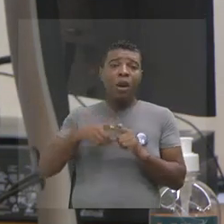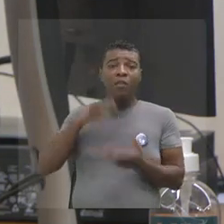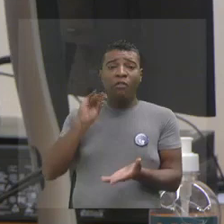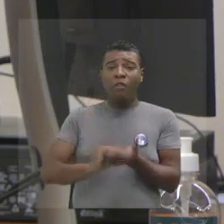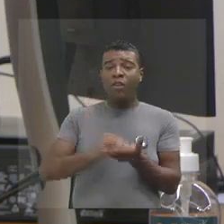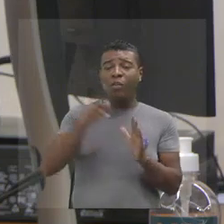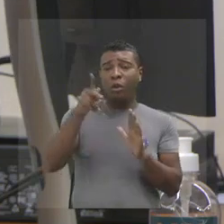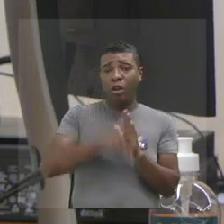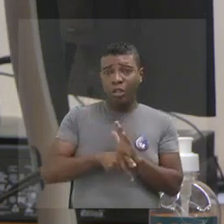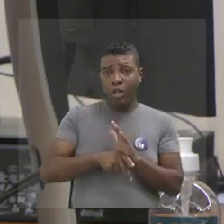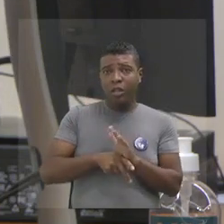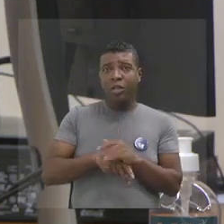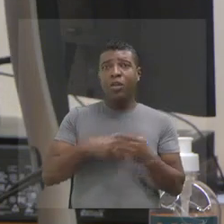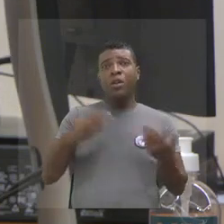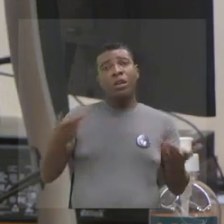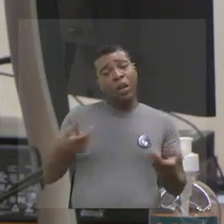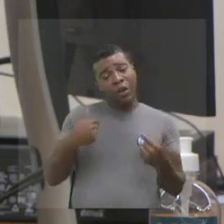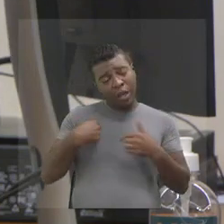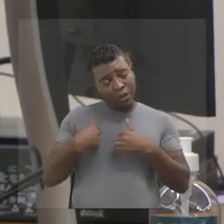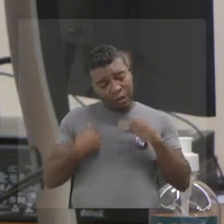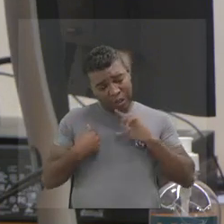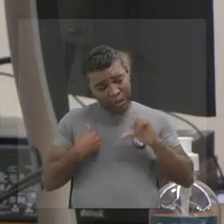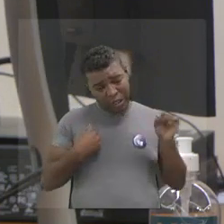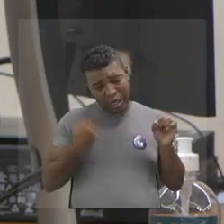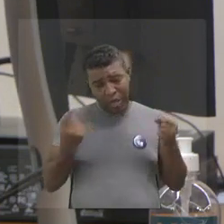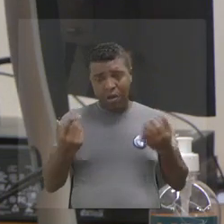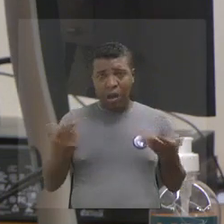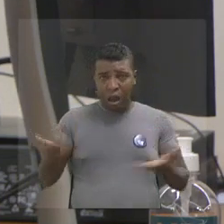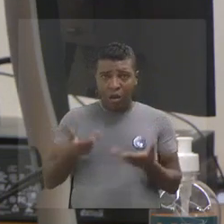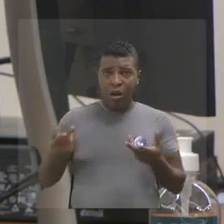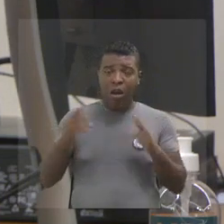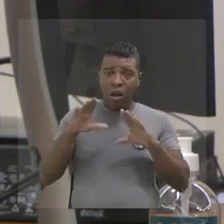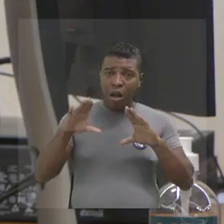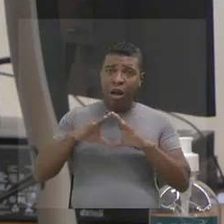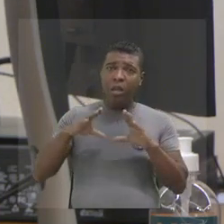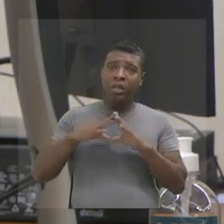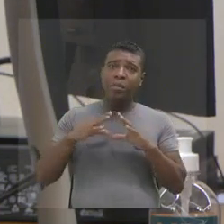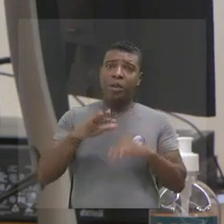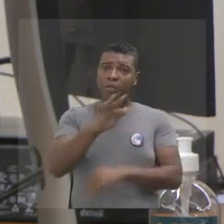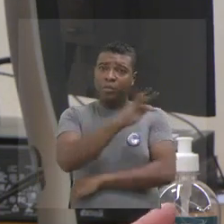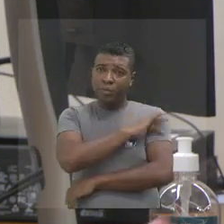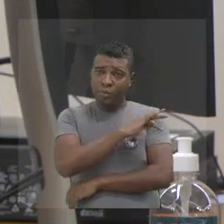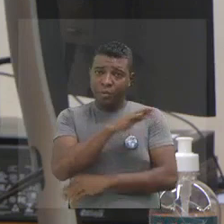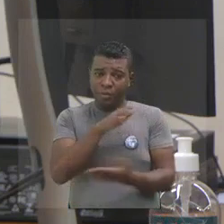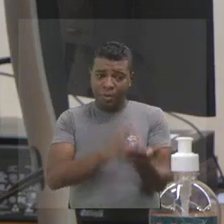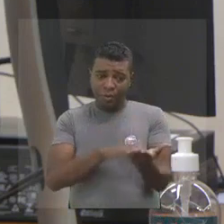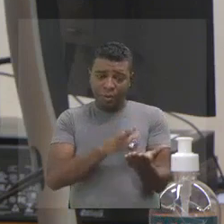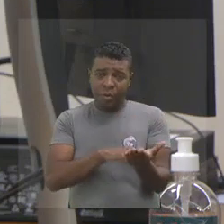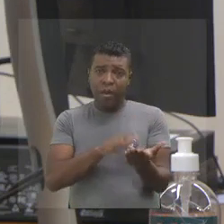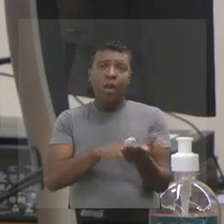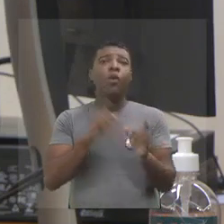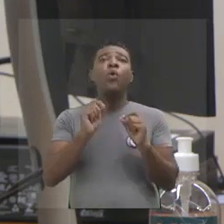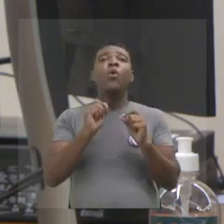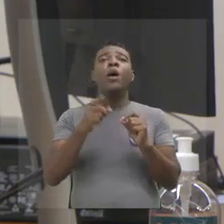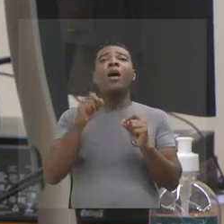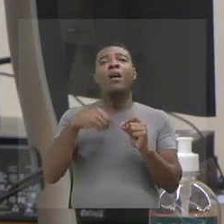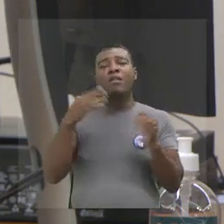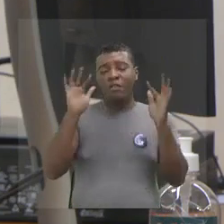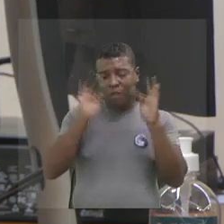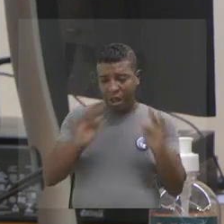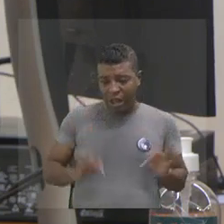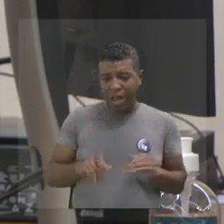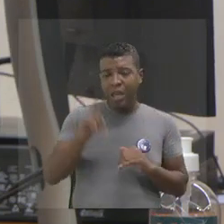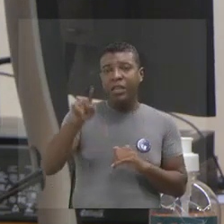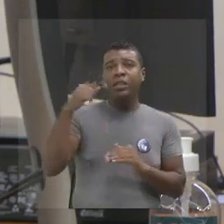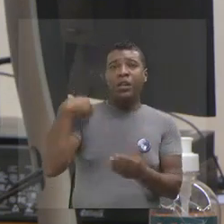eu saio daqui dessa nossa Assembleia fiscaliza feliz né de saber do seu comprometimento com